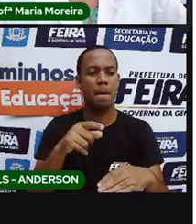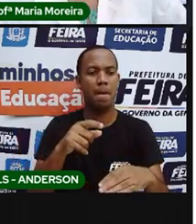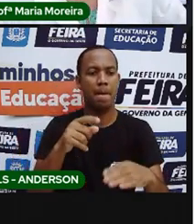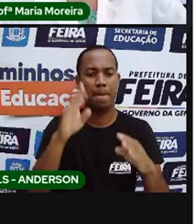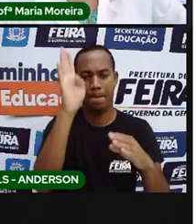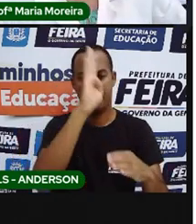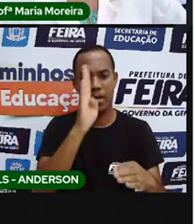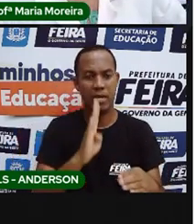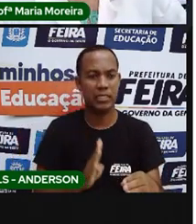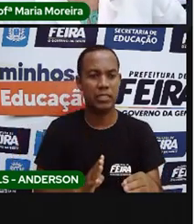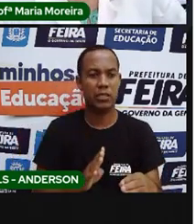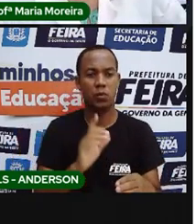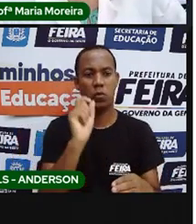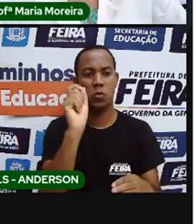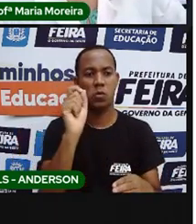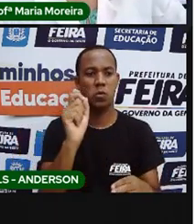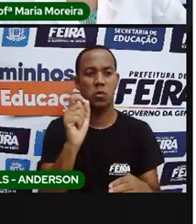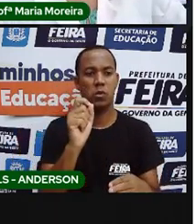mais Portugal.